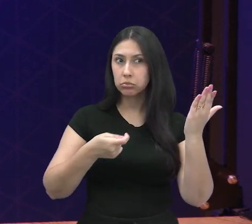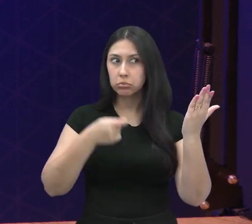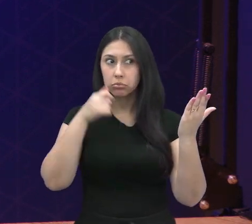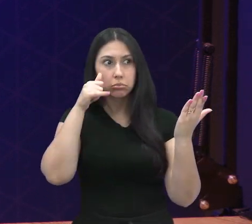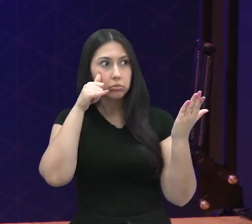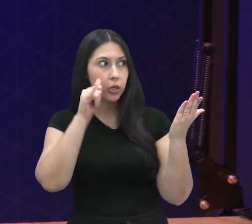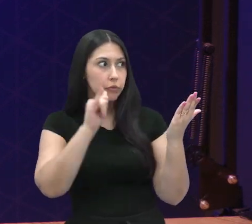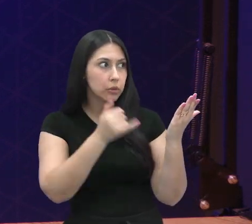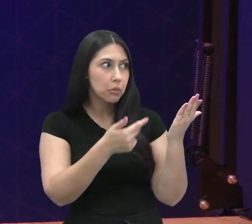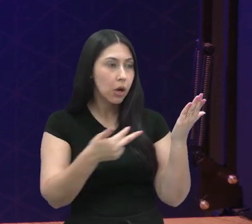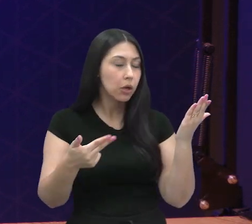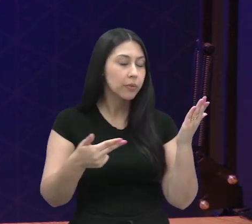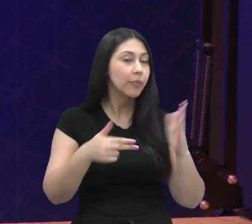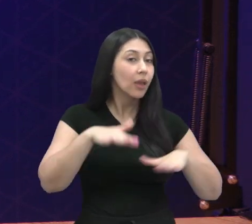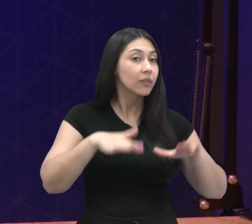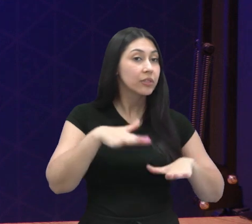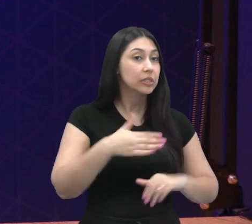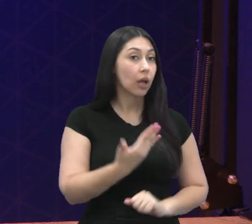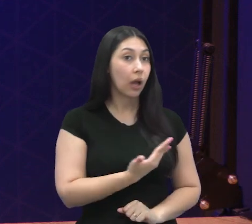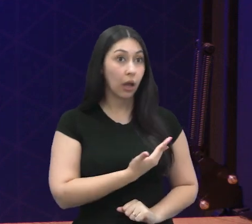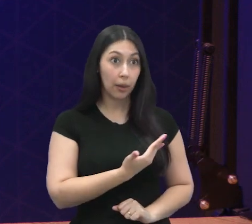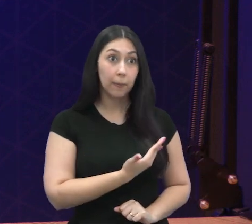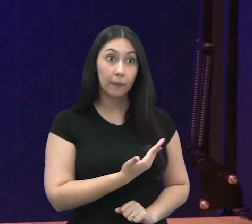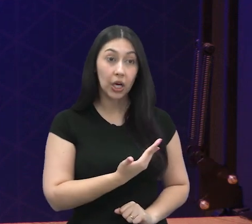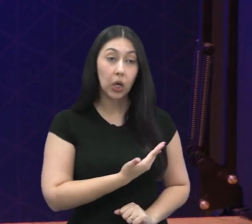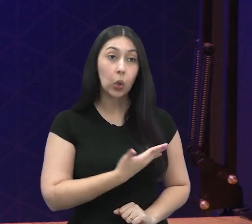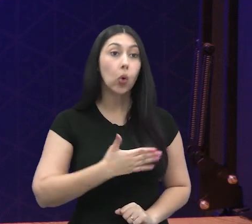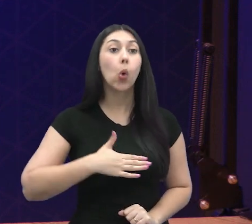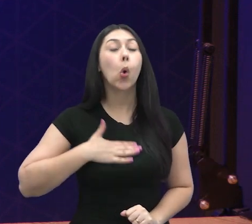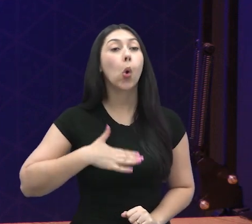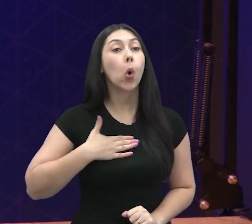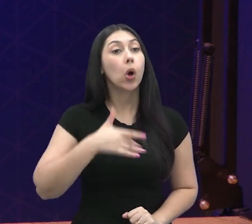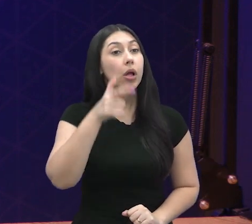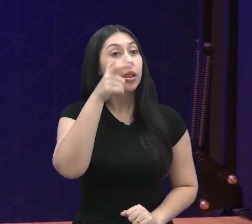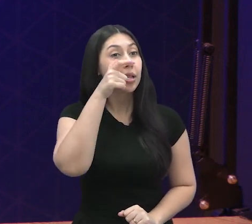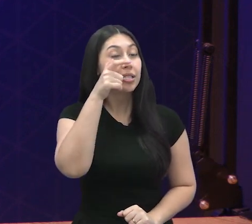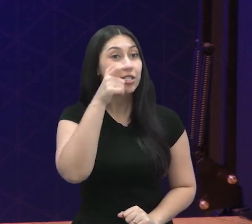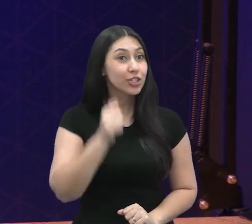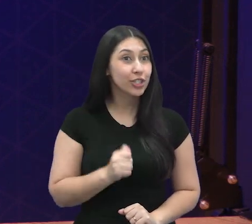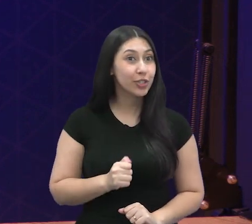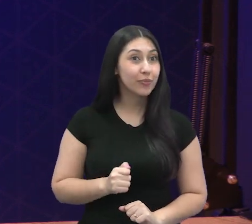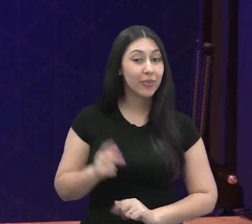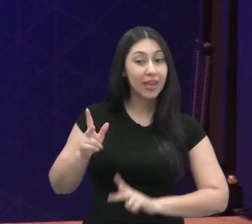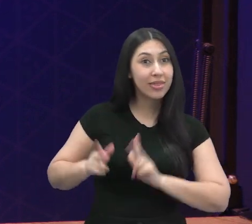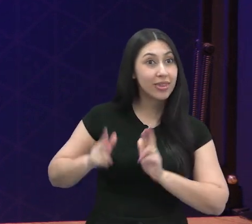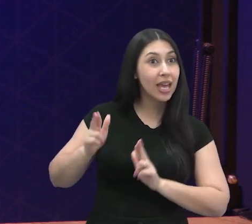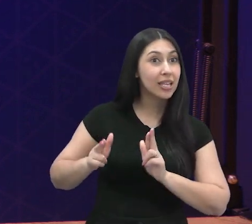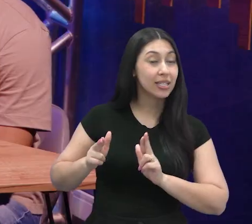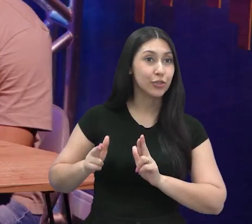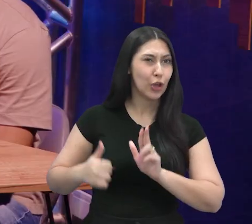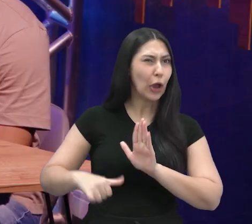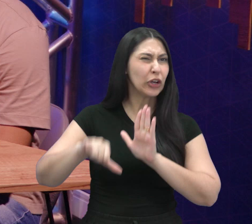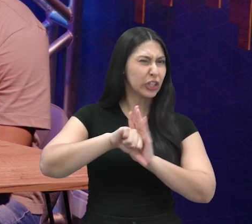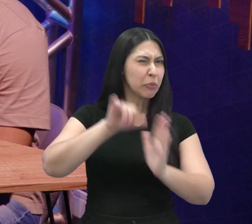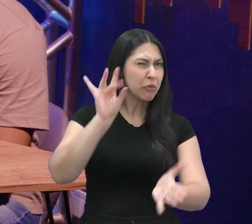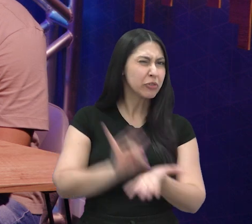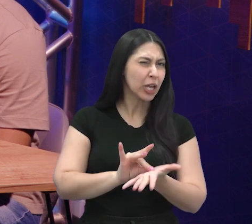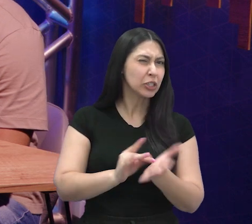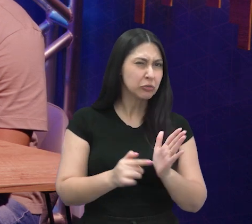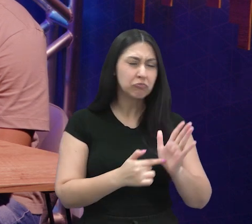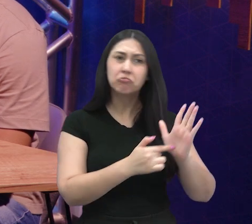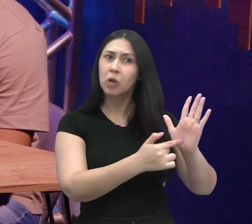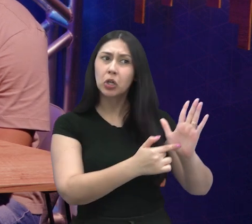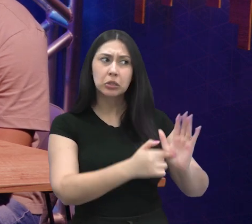Então, por exemplo, às vezes eu até escuto de alguns amigos que gostam de consumir true crime, conteúdo true crime, séries que